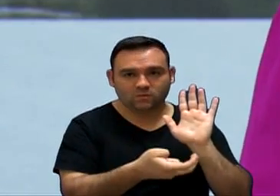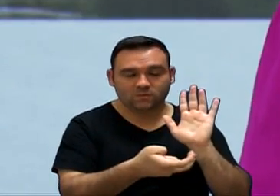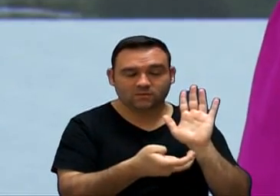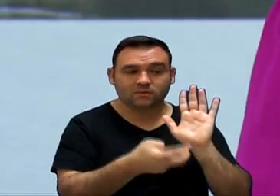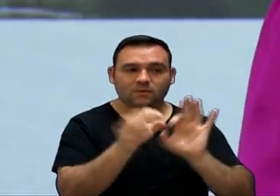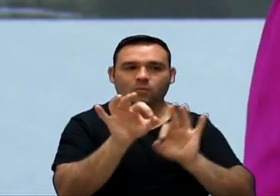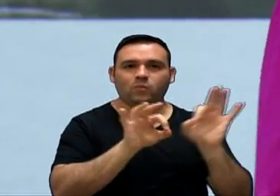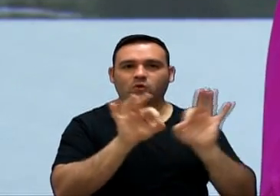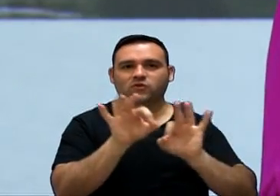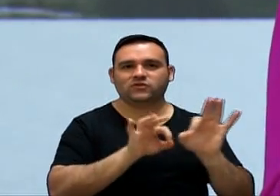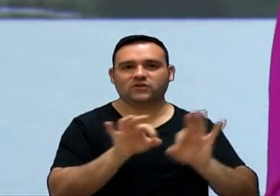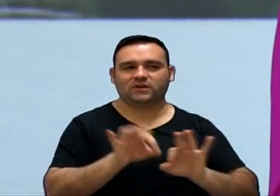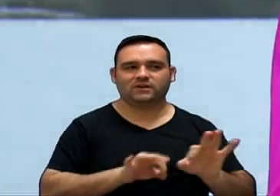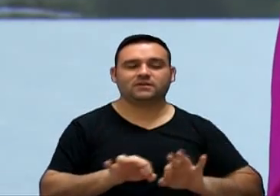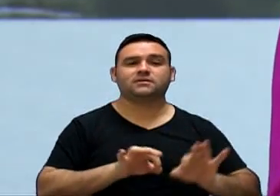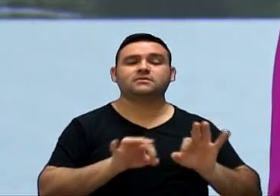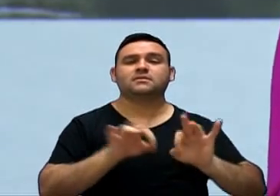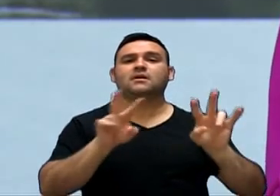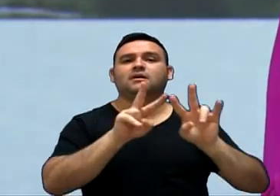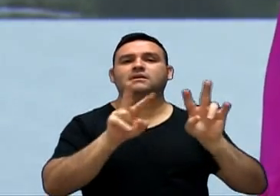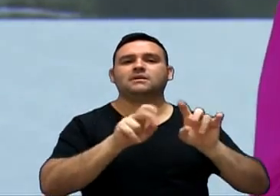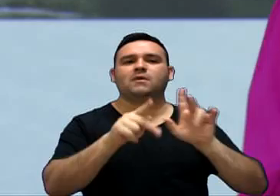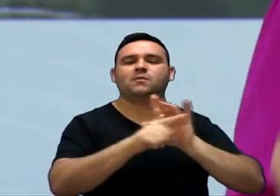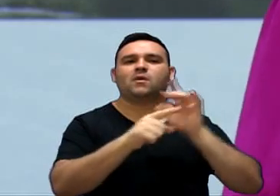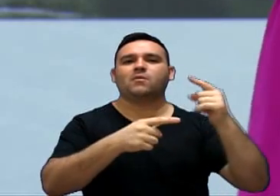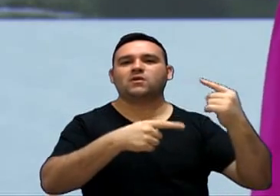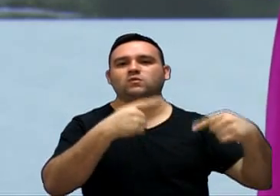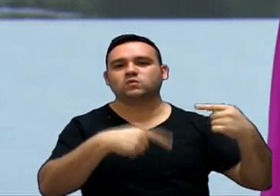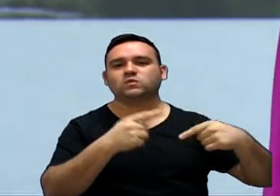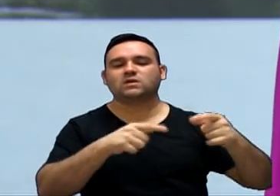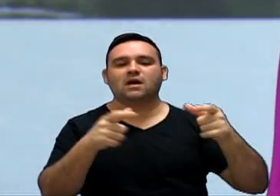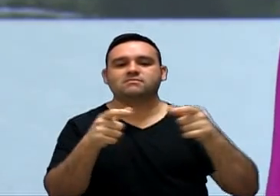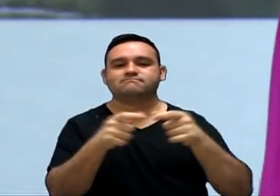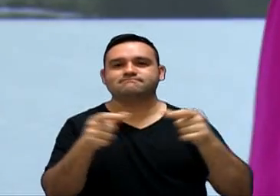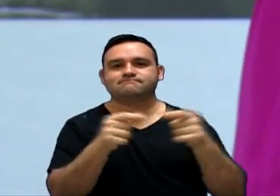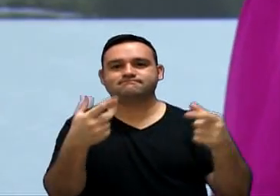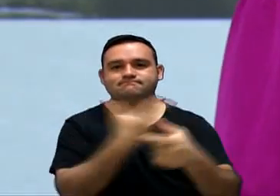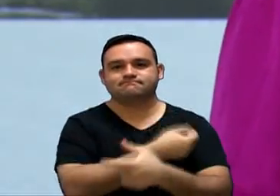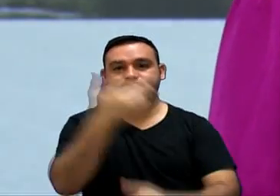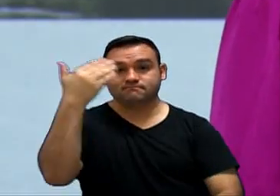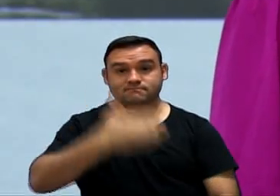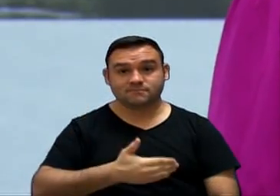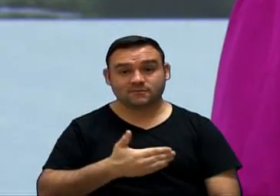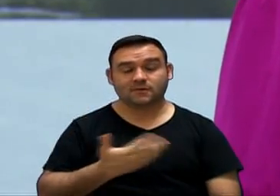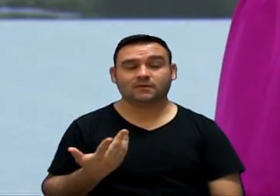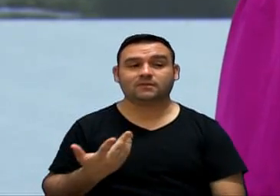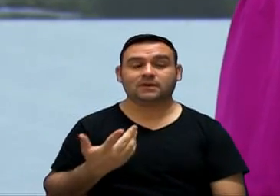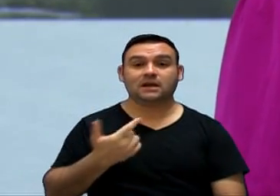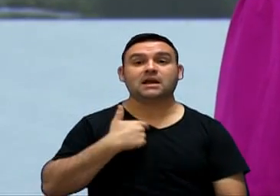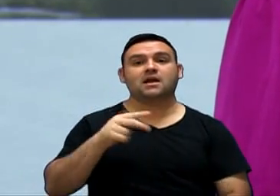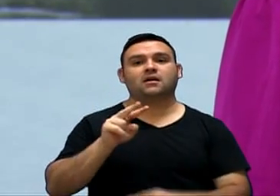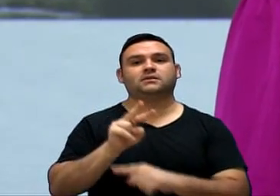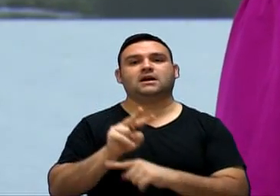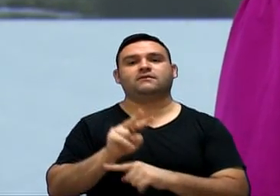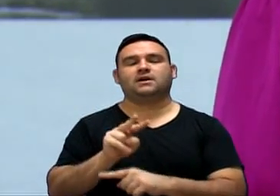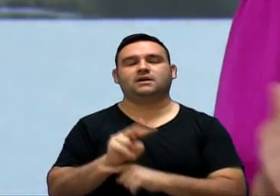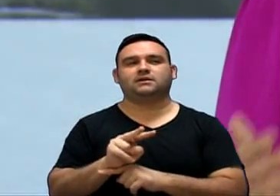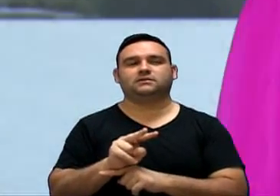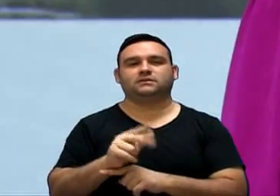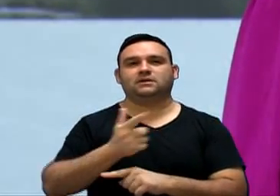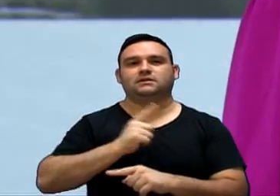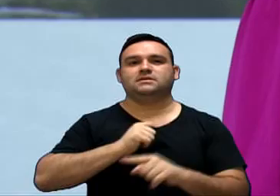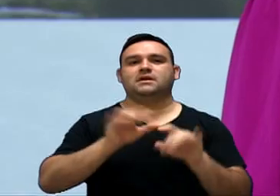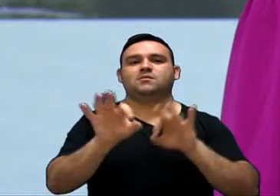do projeto em relação à discussão do passaporte de vacina. Eu tenho aí a defesa, né? Tem